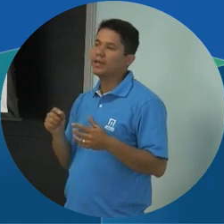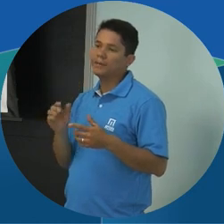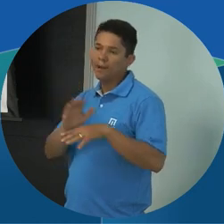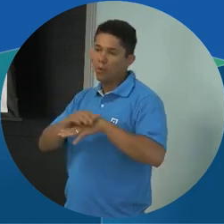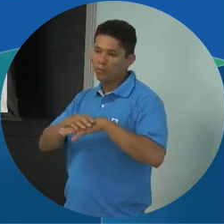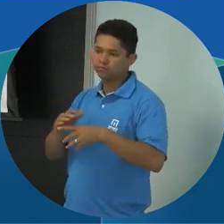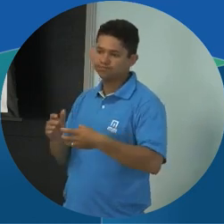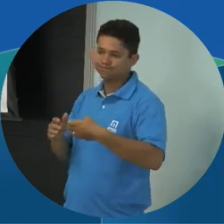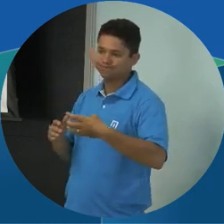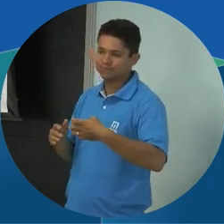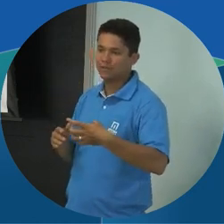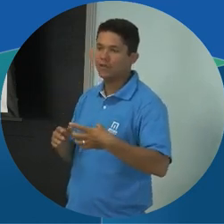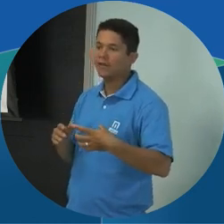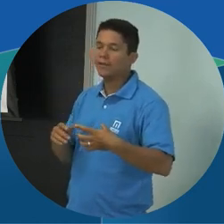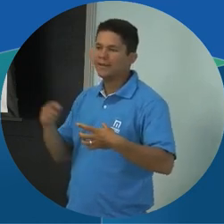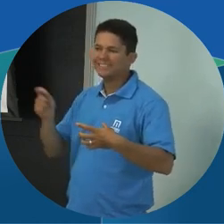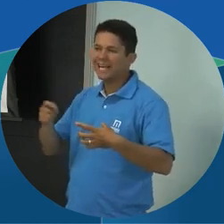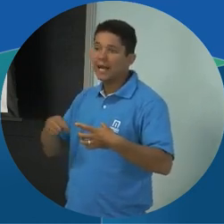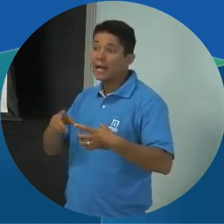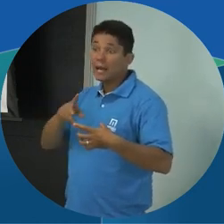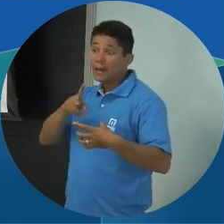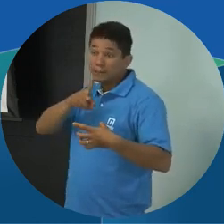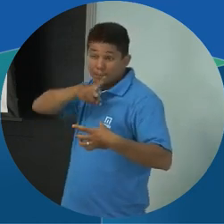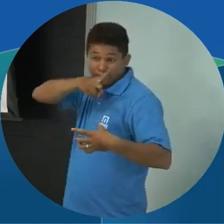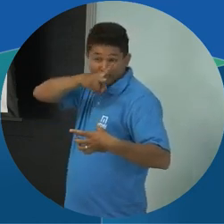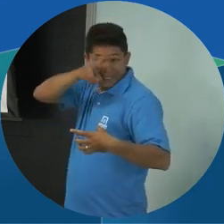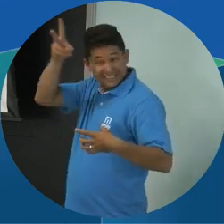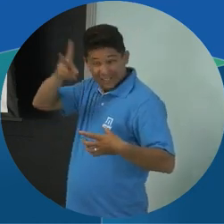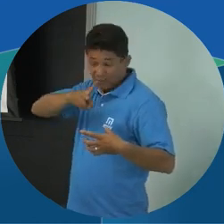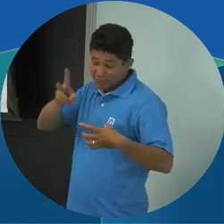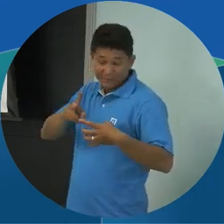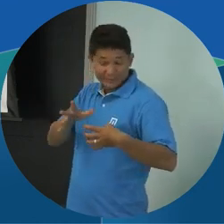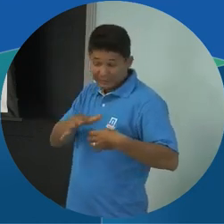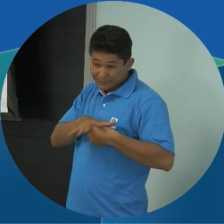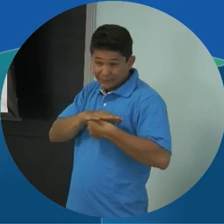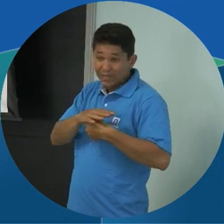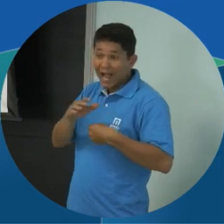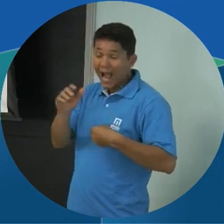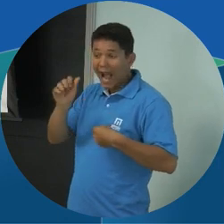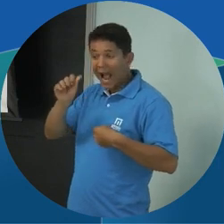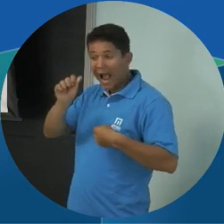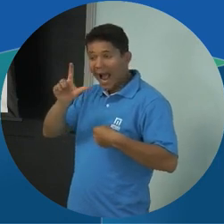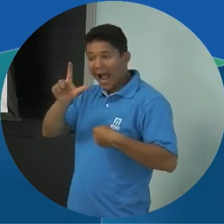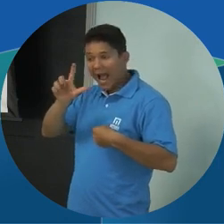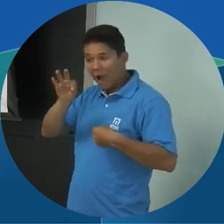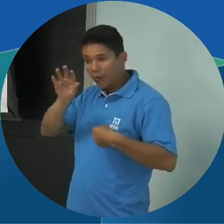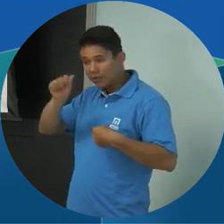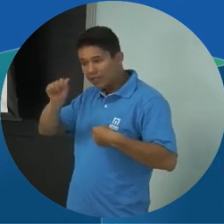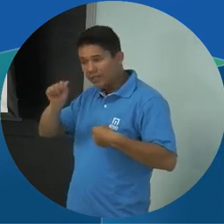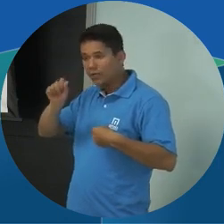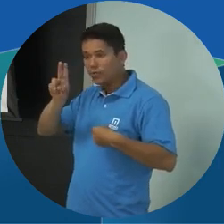para pressões ultra alta elevadas. Tá? Ela vai funcionar bem com equipamentos aí de menor